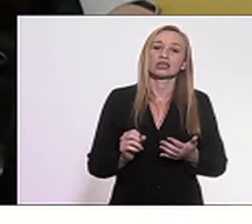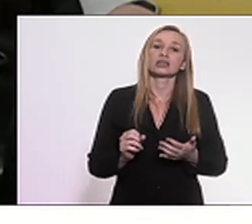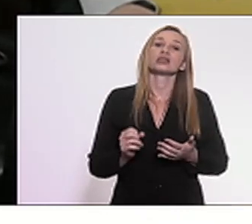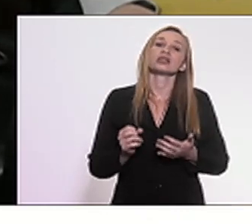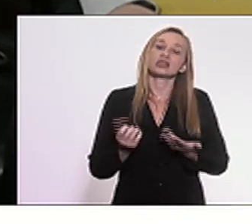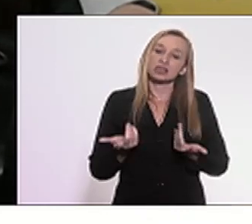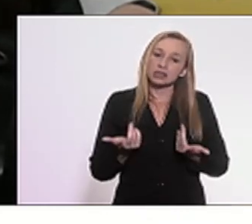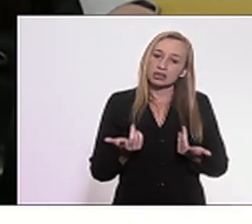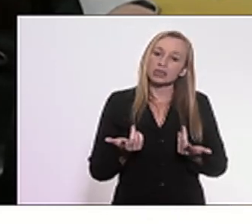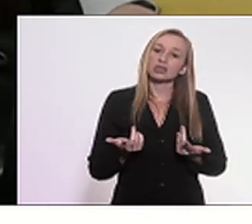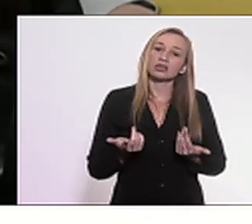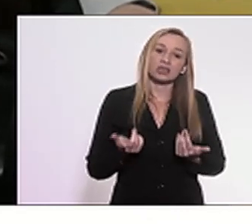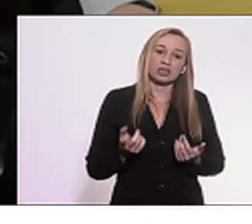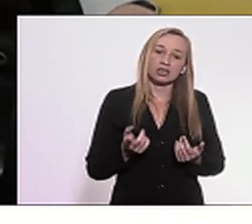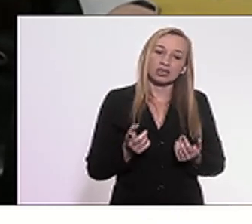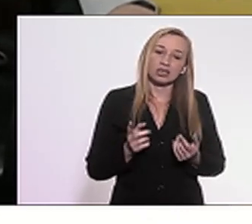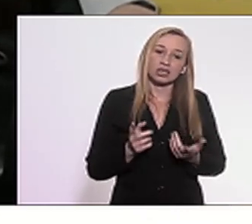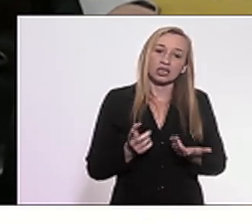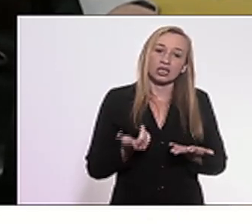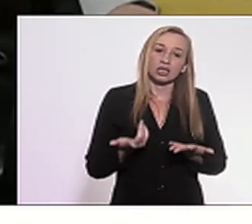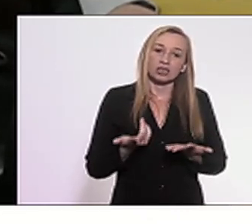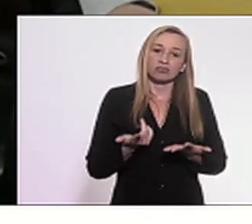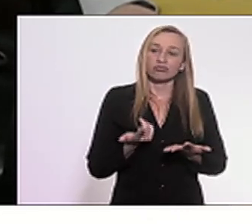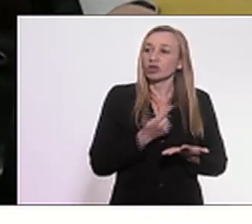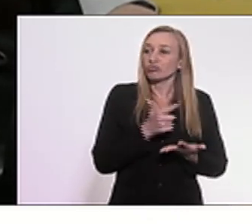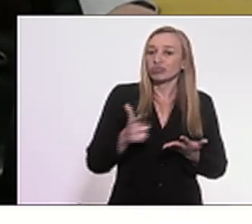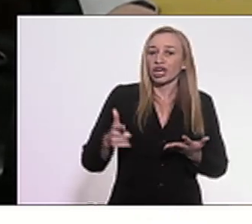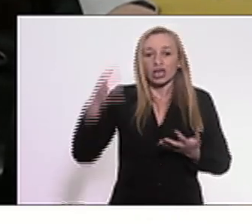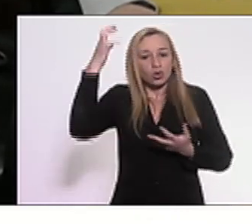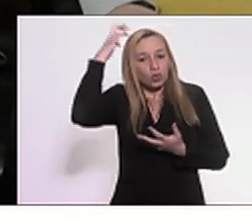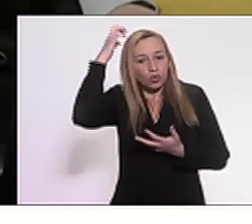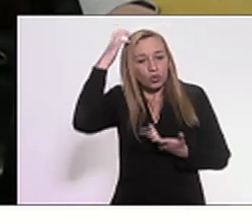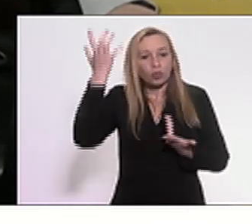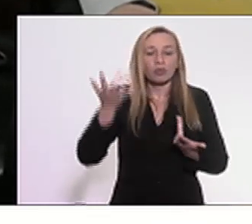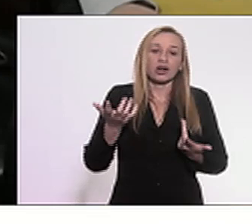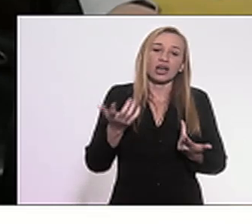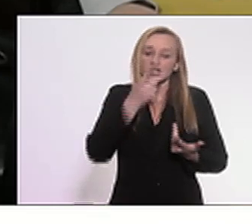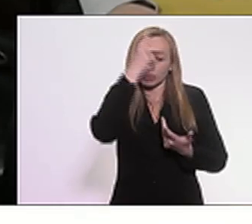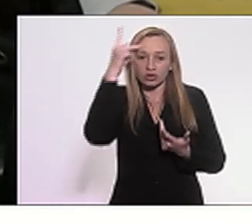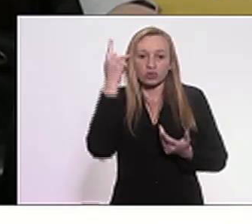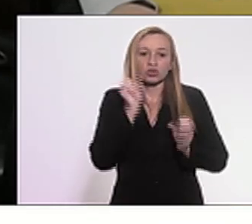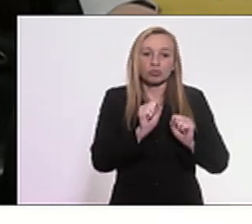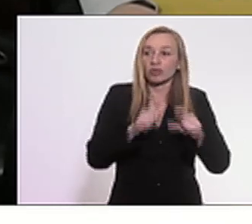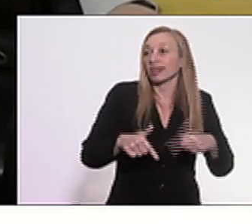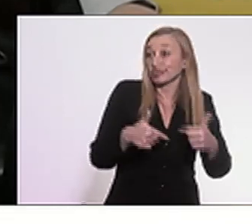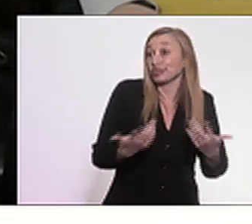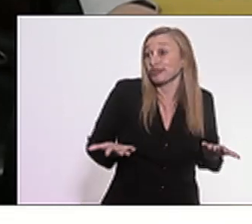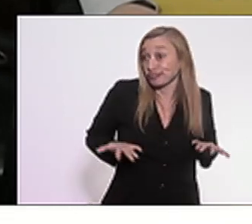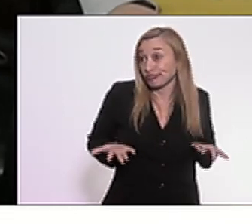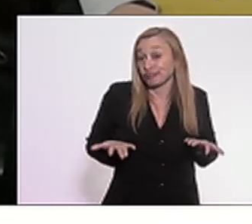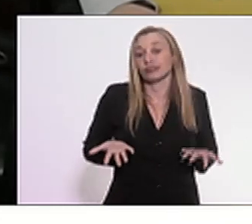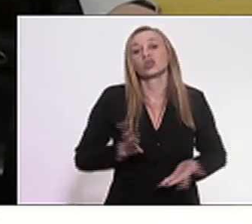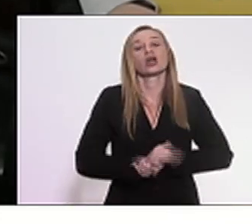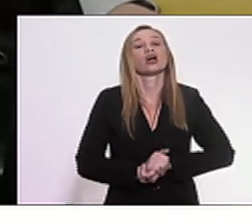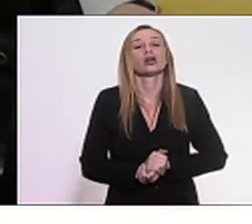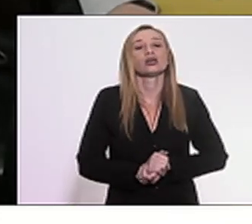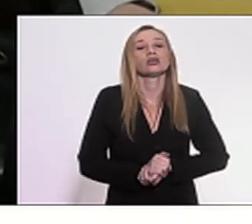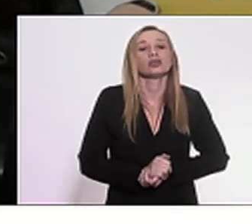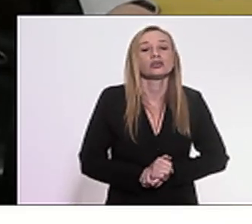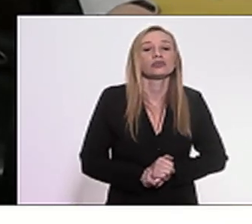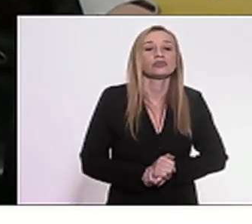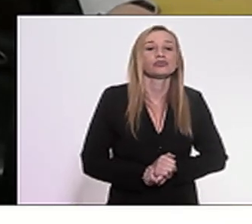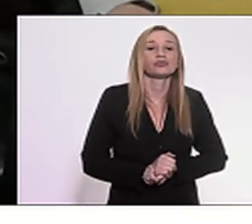que dá essa situação de como não existe a punição, então as pessoas podem fazer isso livremente, mas é a que menos acredita nisso internamente. Então,